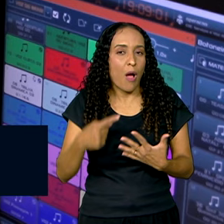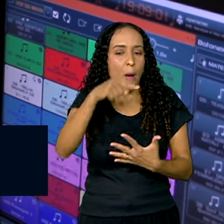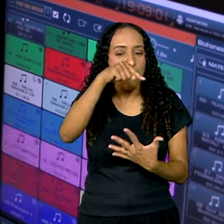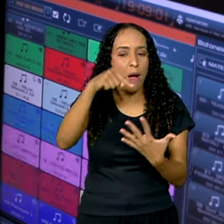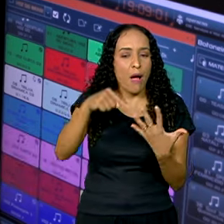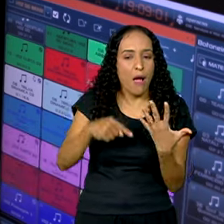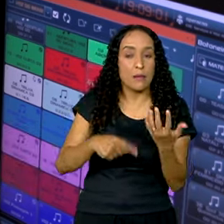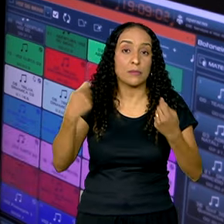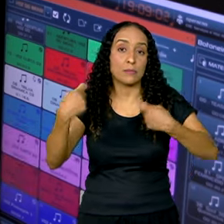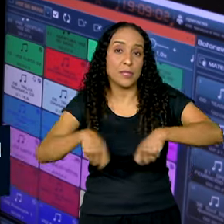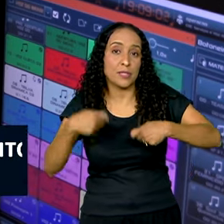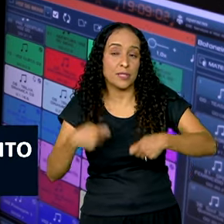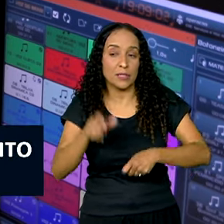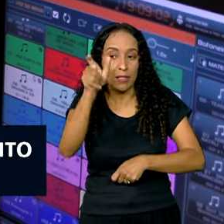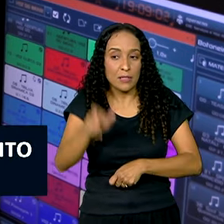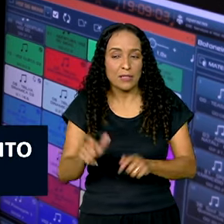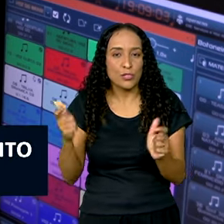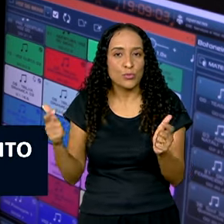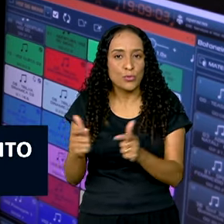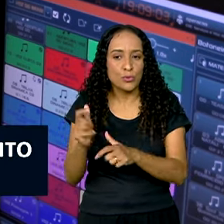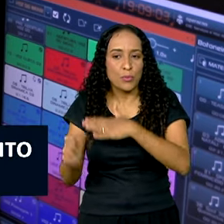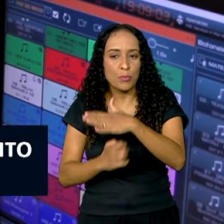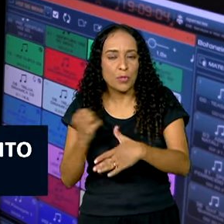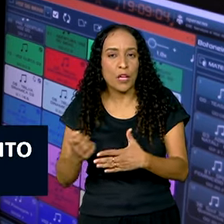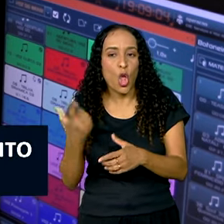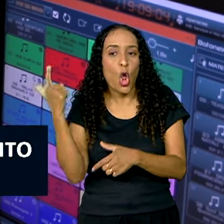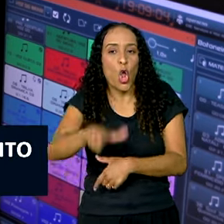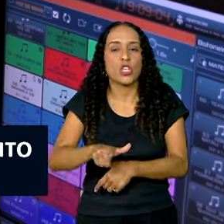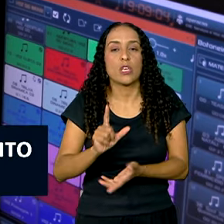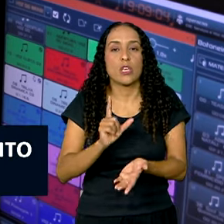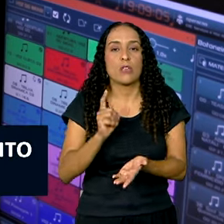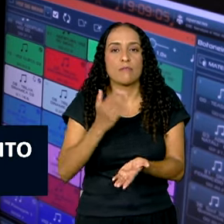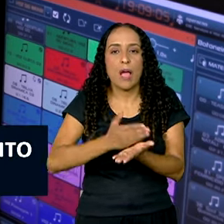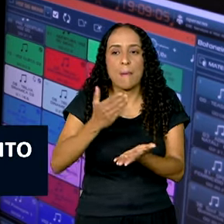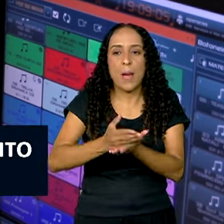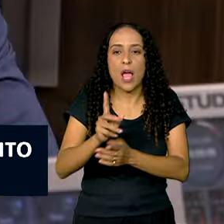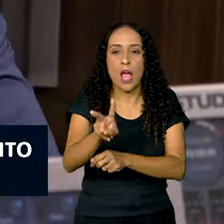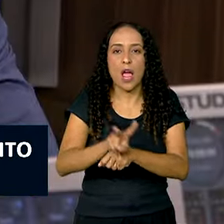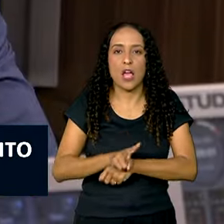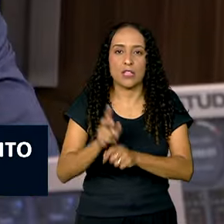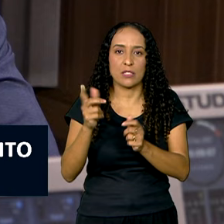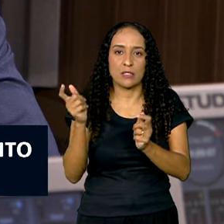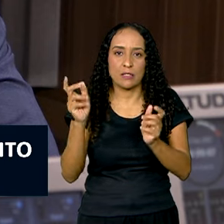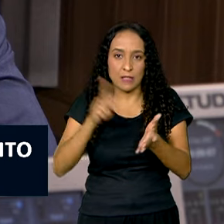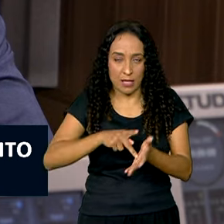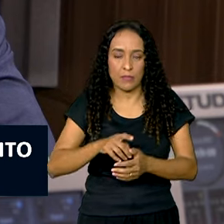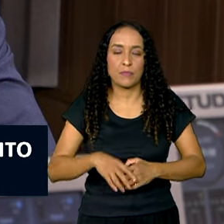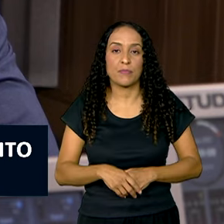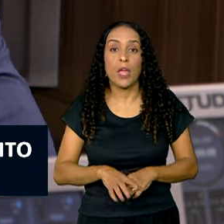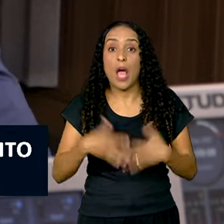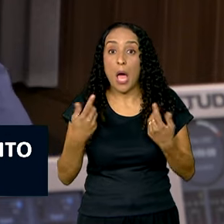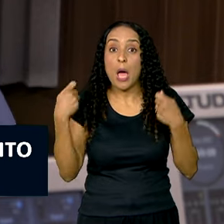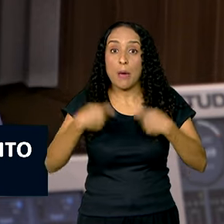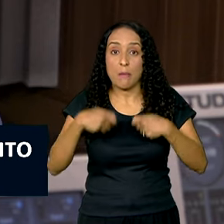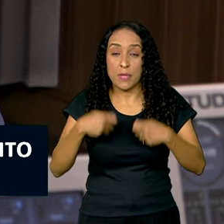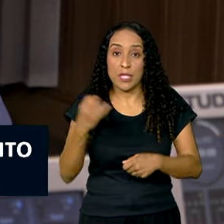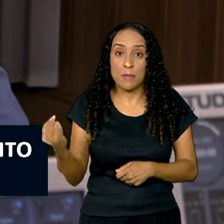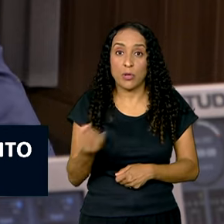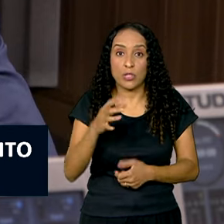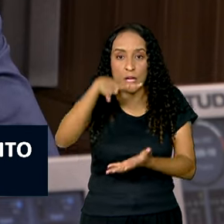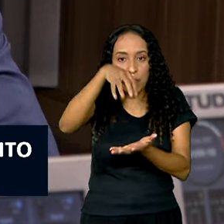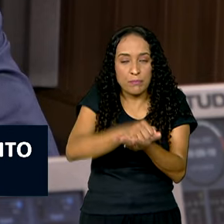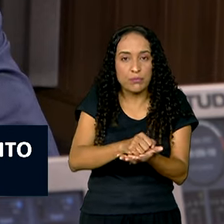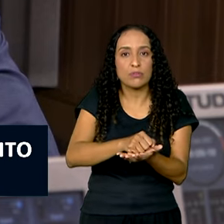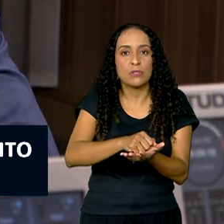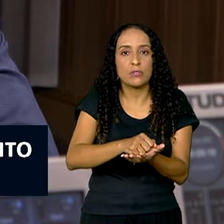requisitos pro pequeno produtor chegar lá e conseguir o crédito de fato é important que ele esteja inscrito no Cadastro Nacional da